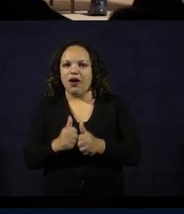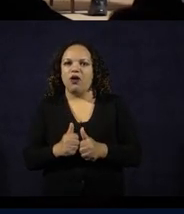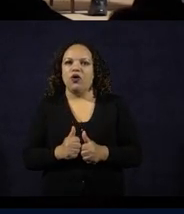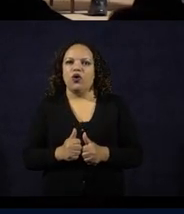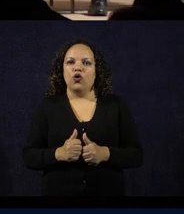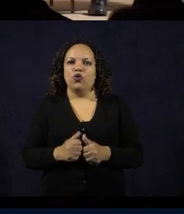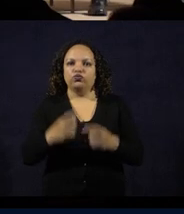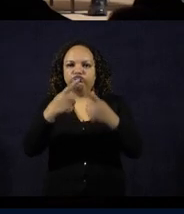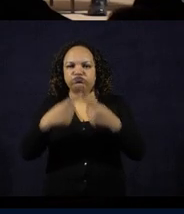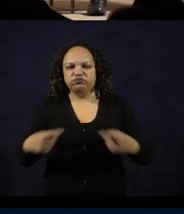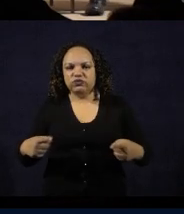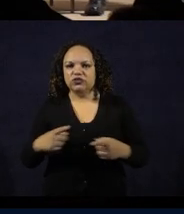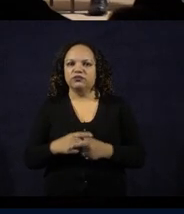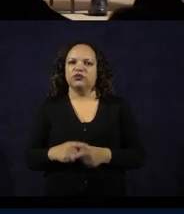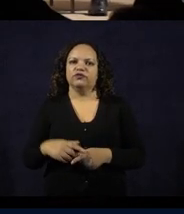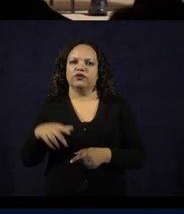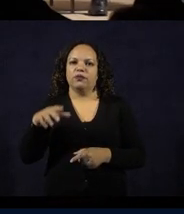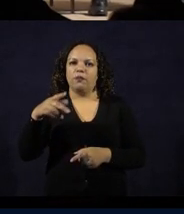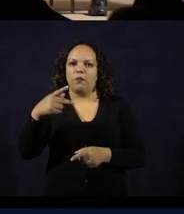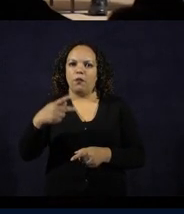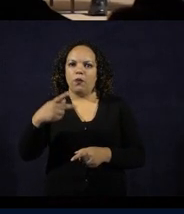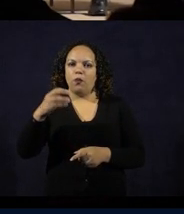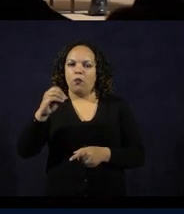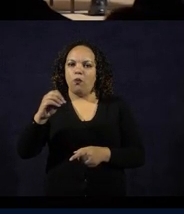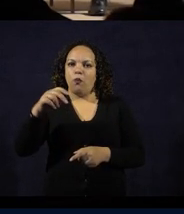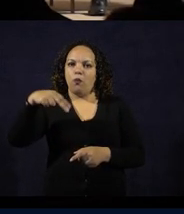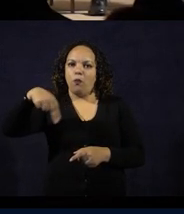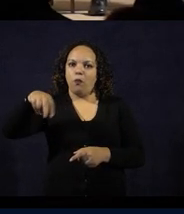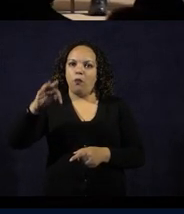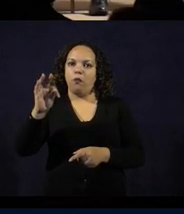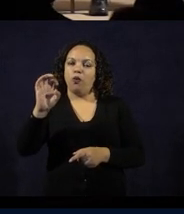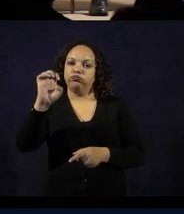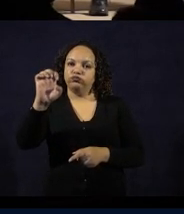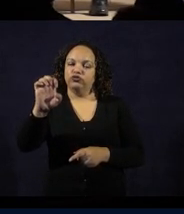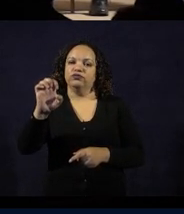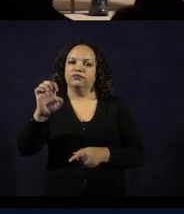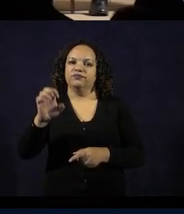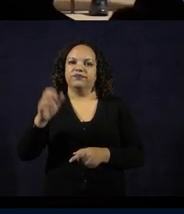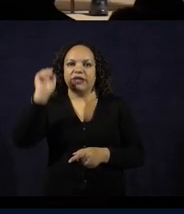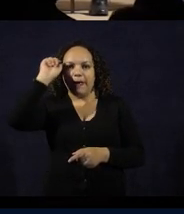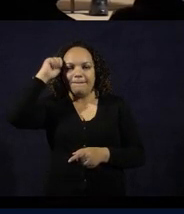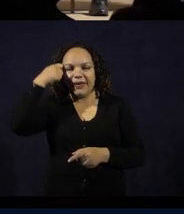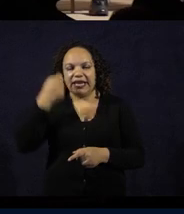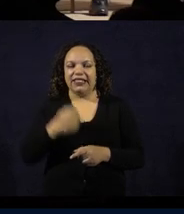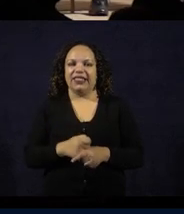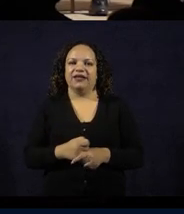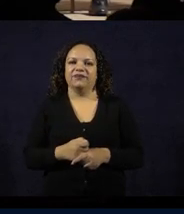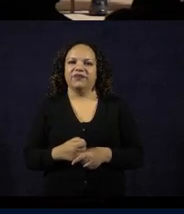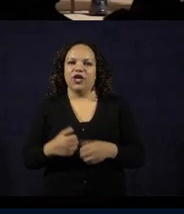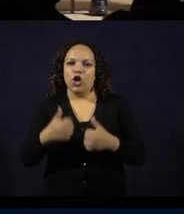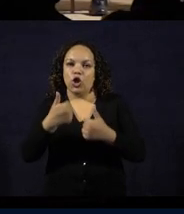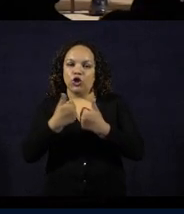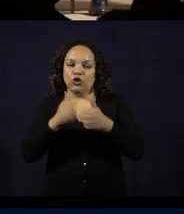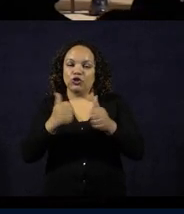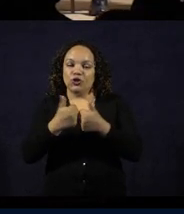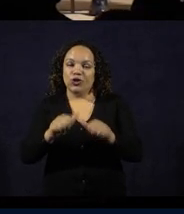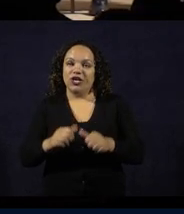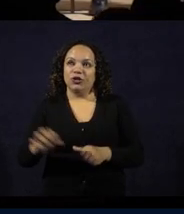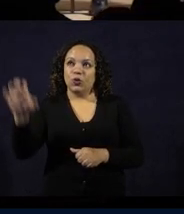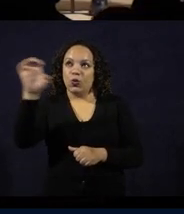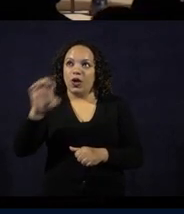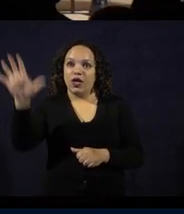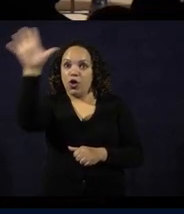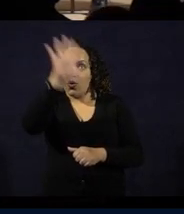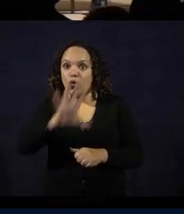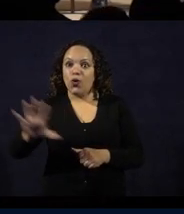lá atrás era as únicas empresas do mercado listada no mercado que a gente viu hoje que tem 27% da